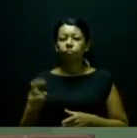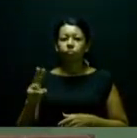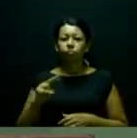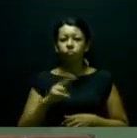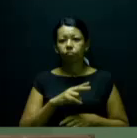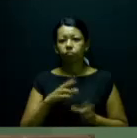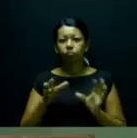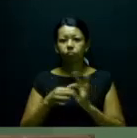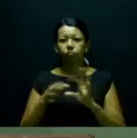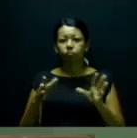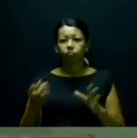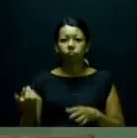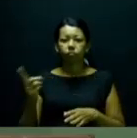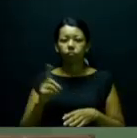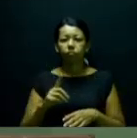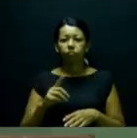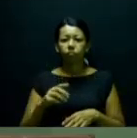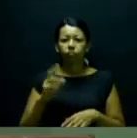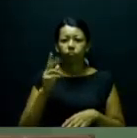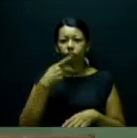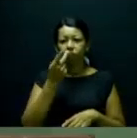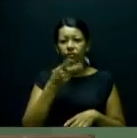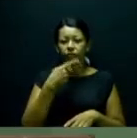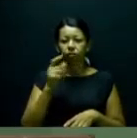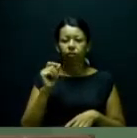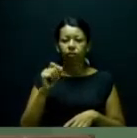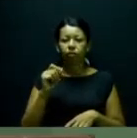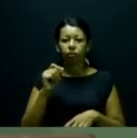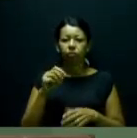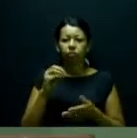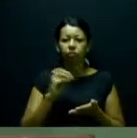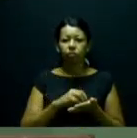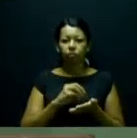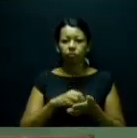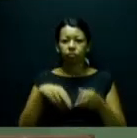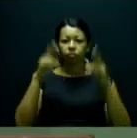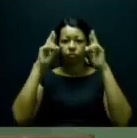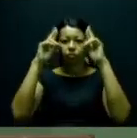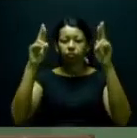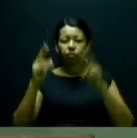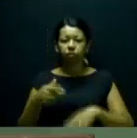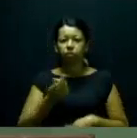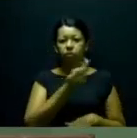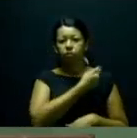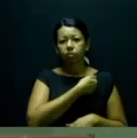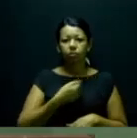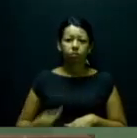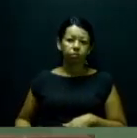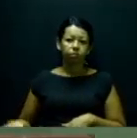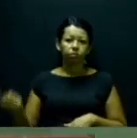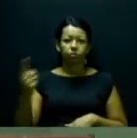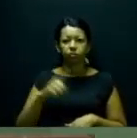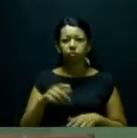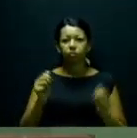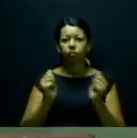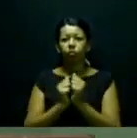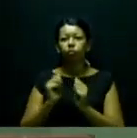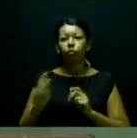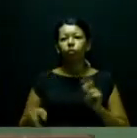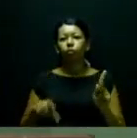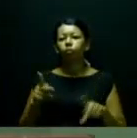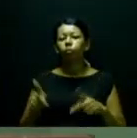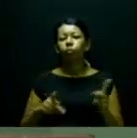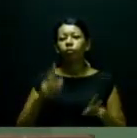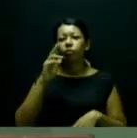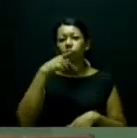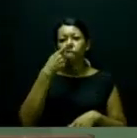vou deixar de estar aqui registrando o desrespeito deste desgoverno que está aí com a nossa população, e